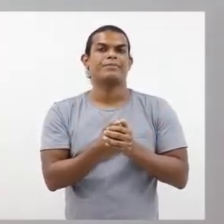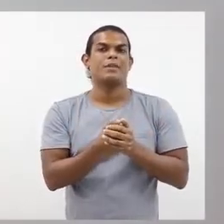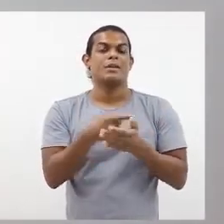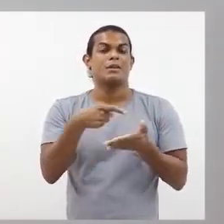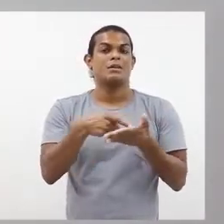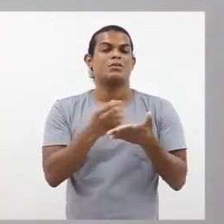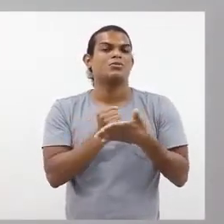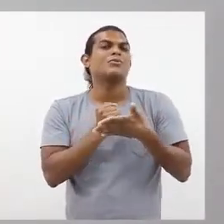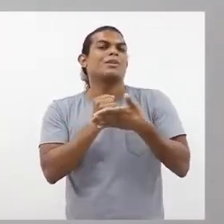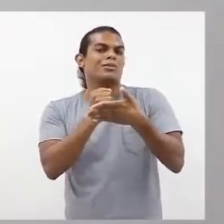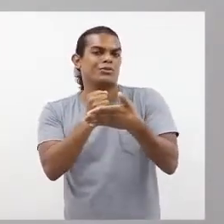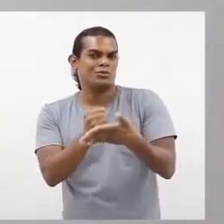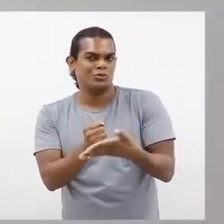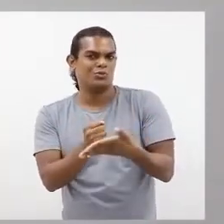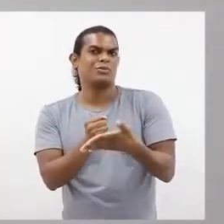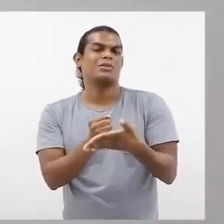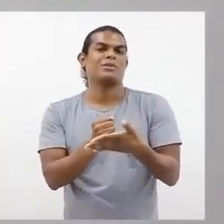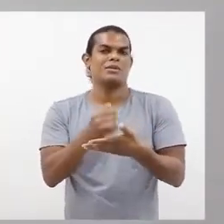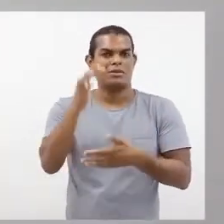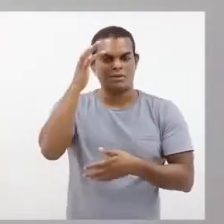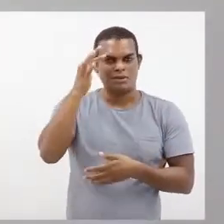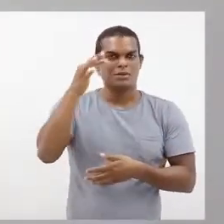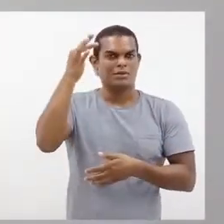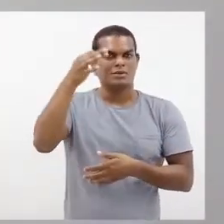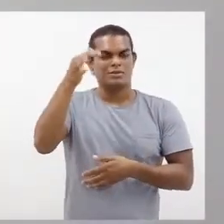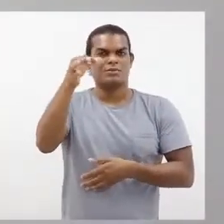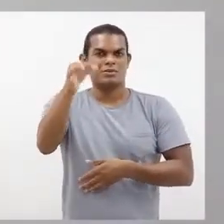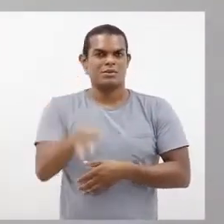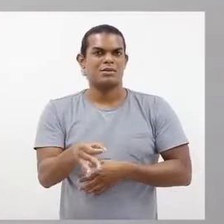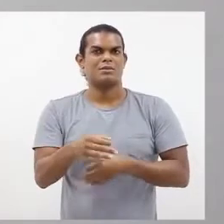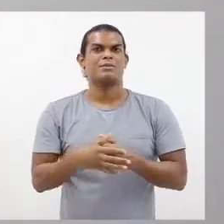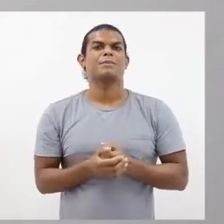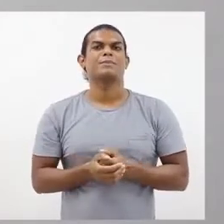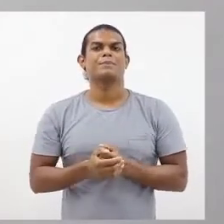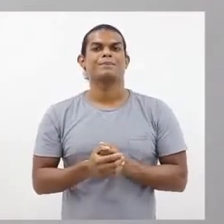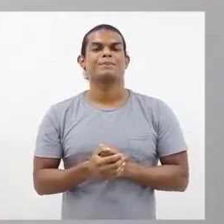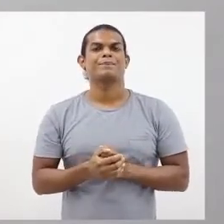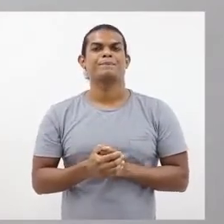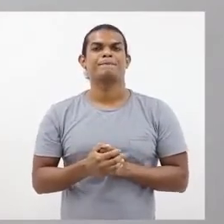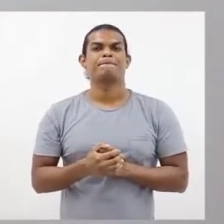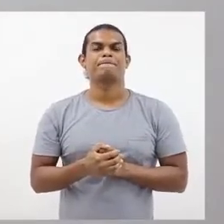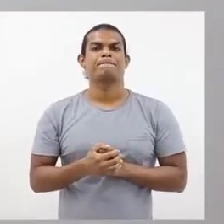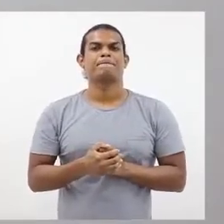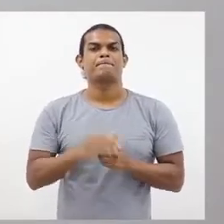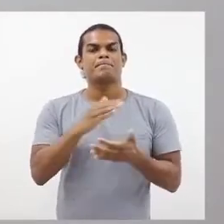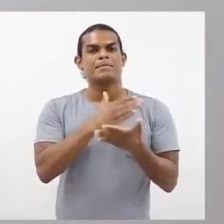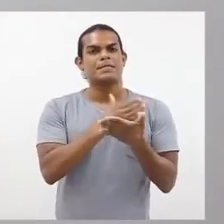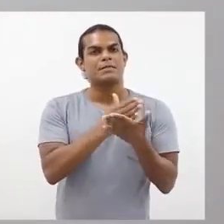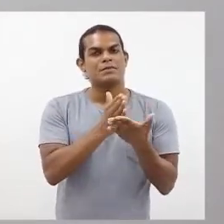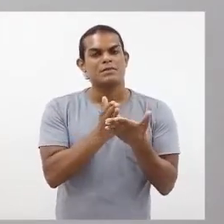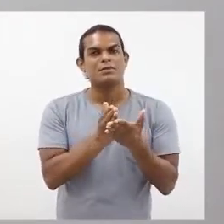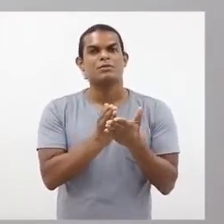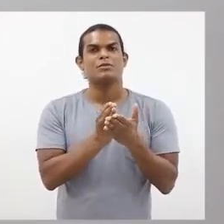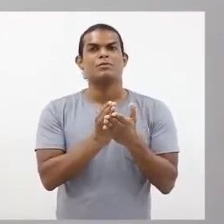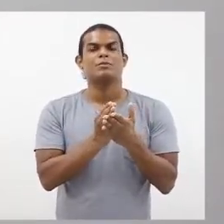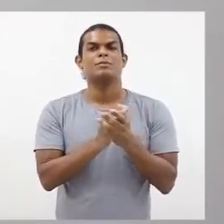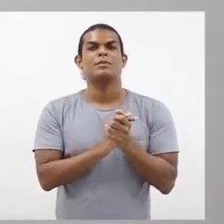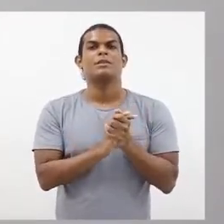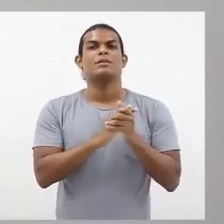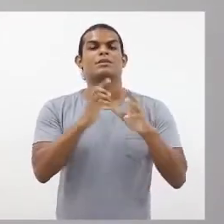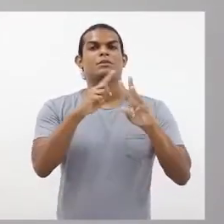tomar decisões mais acertadas. Okay? Os elementos patrimoniais que a gente trabalha são